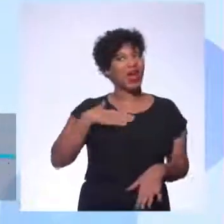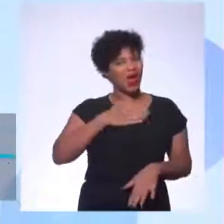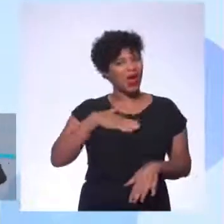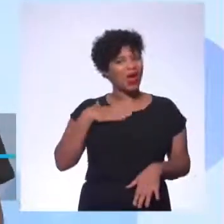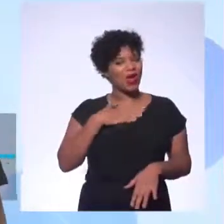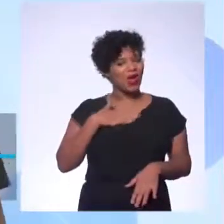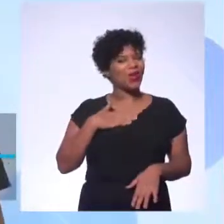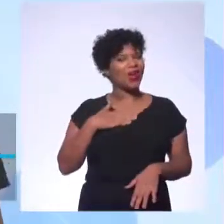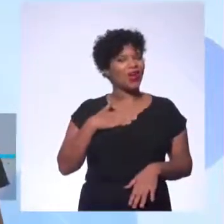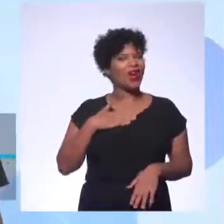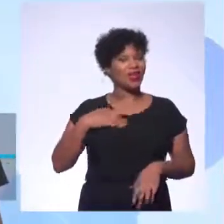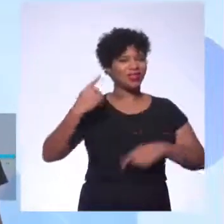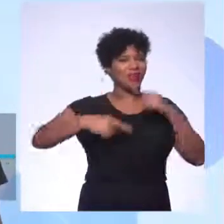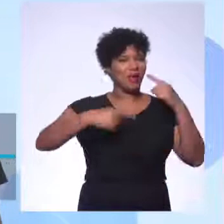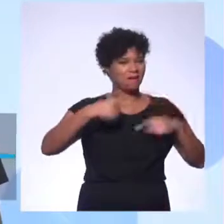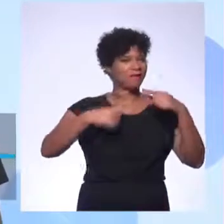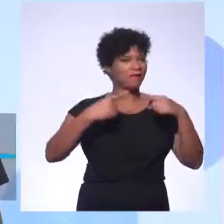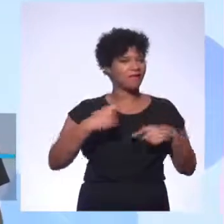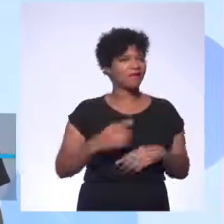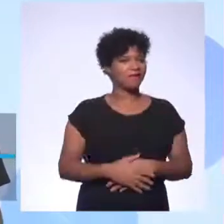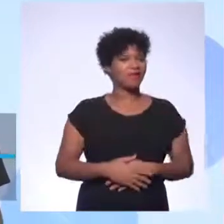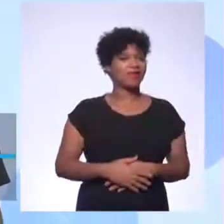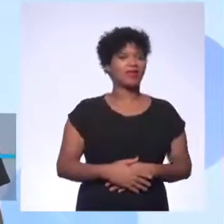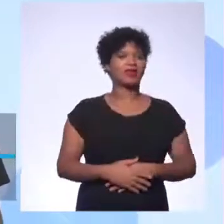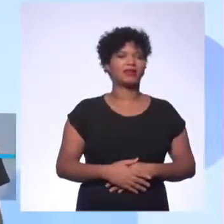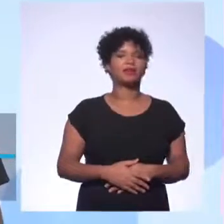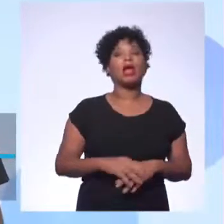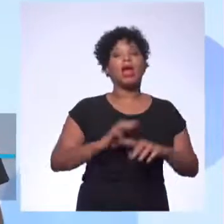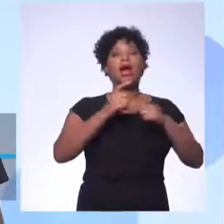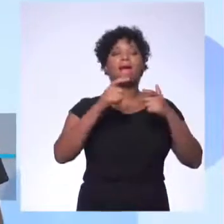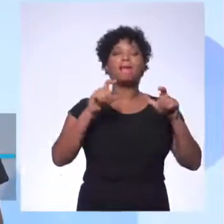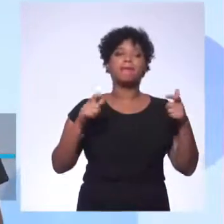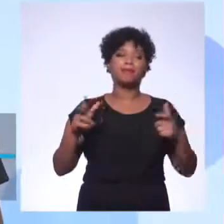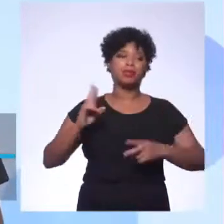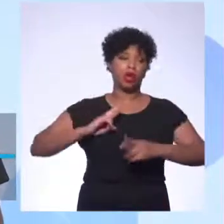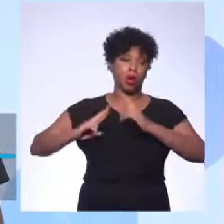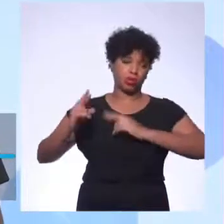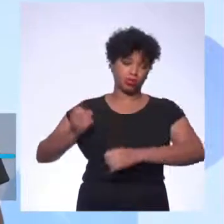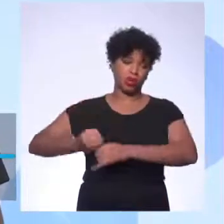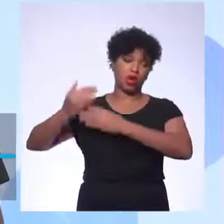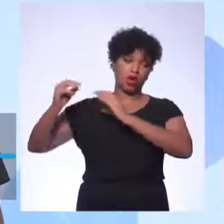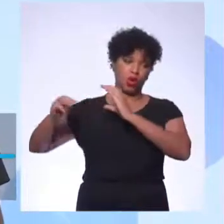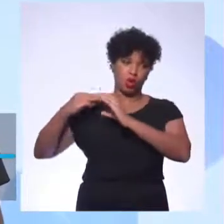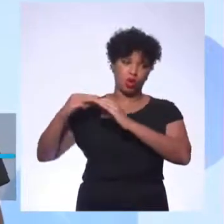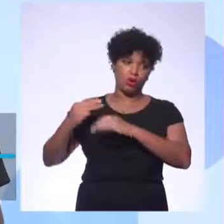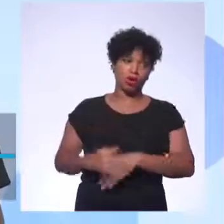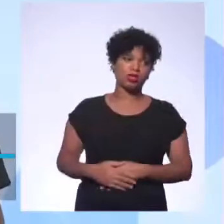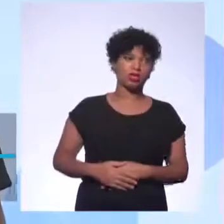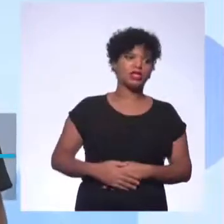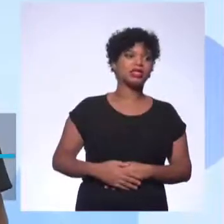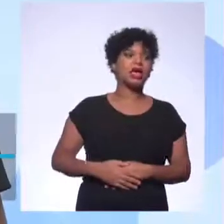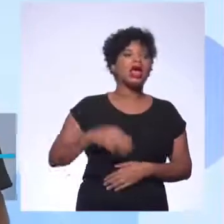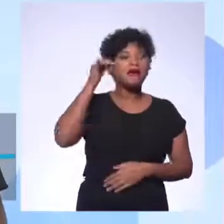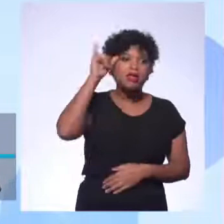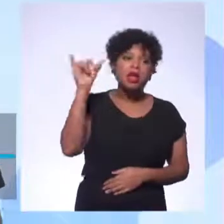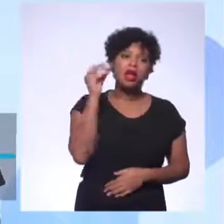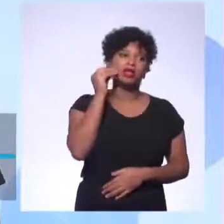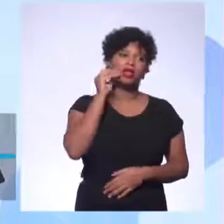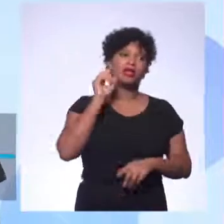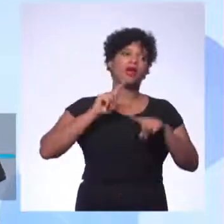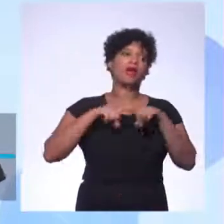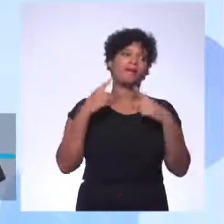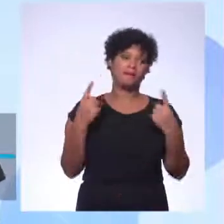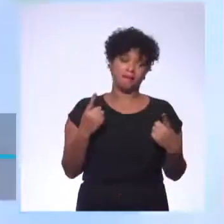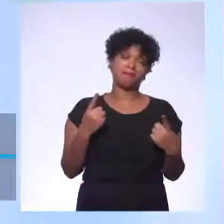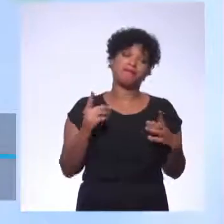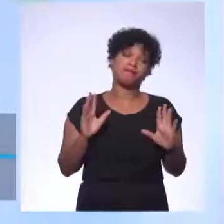smile de risadinha aqui. Então, a maioria que está dizendo o seguinte, que às vezes tenta evitar, mas a polêmica, ela está sempre presente. O